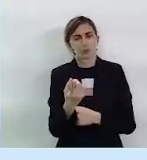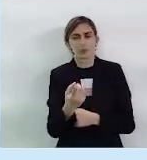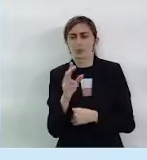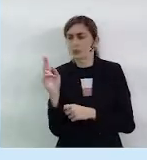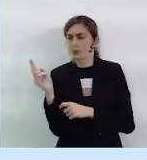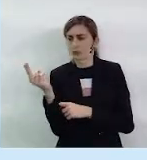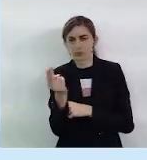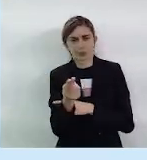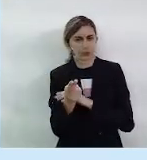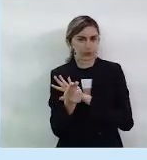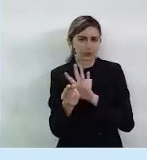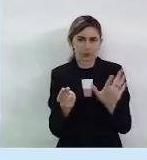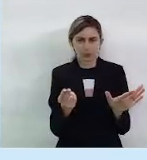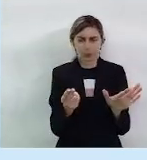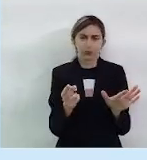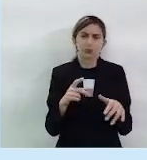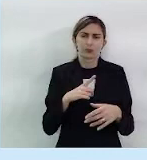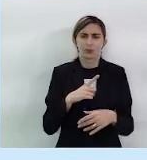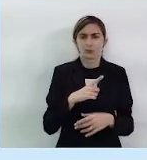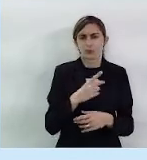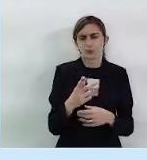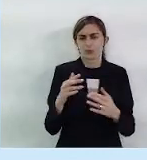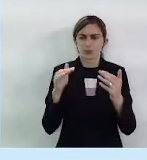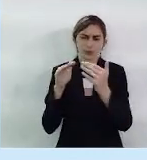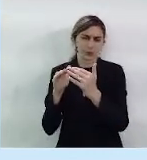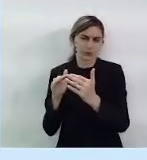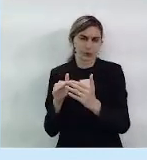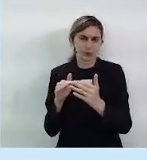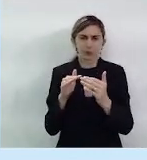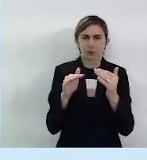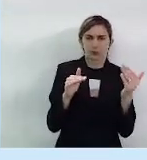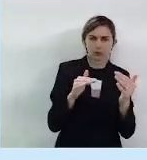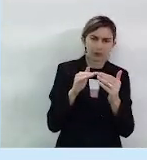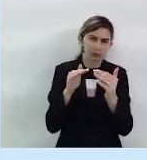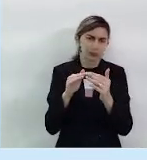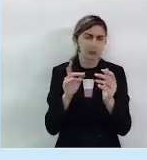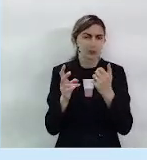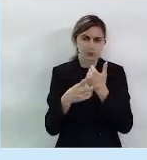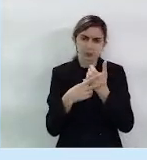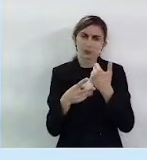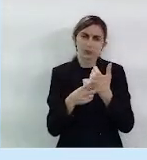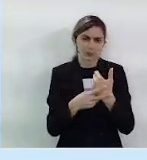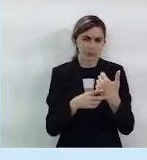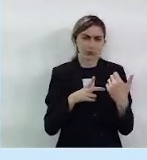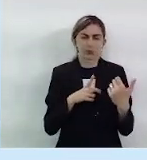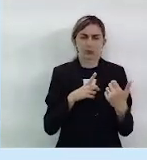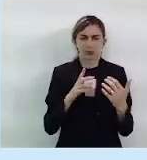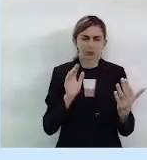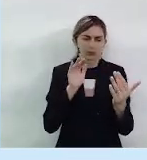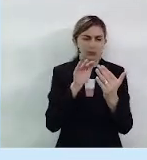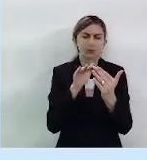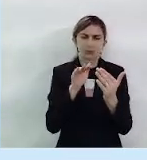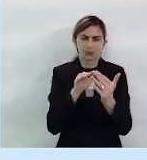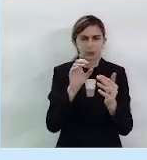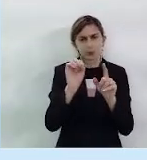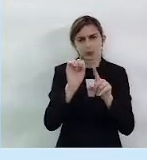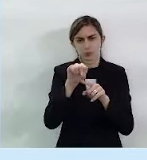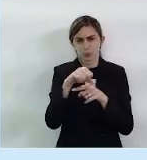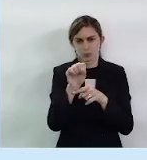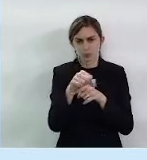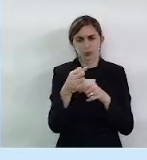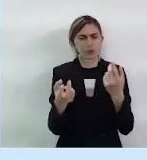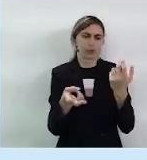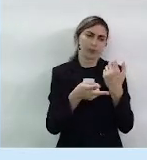nominal, ou seja, é quando a gente vai estar concordando ali, quando no caso do verbal, né? A gente vai concordar o sujeito